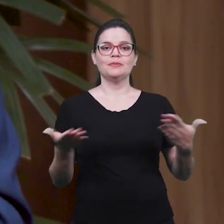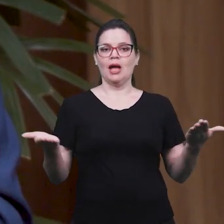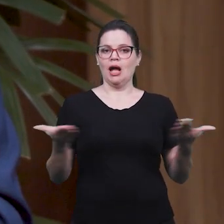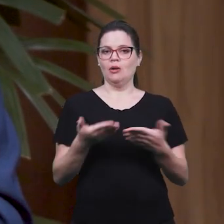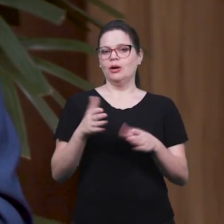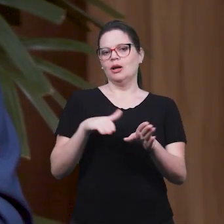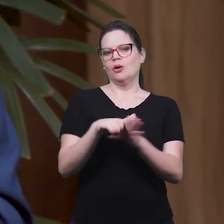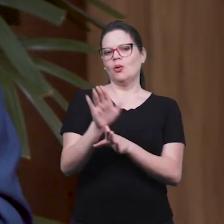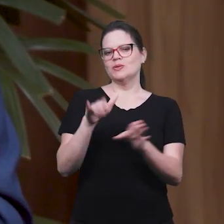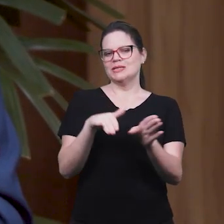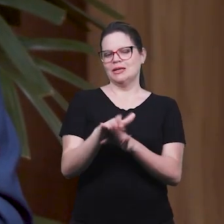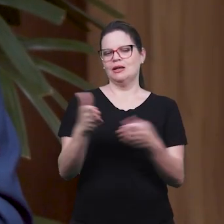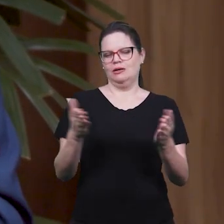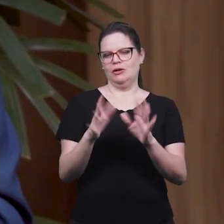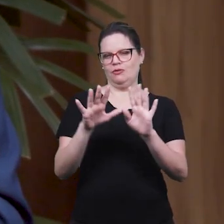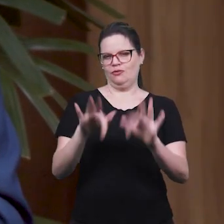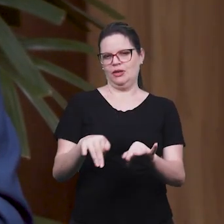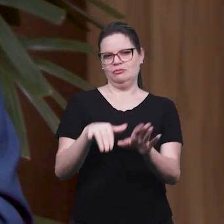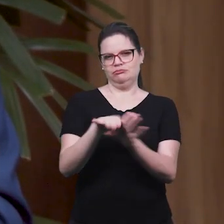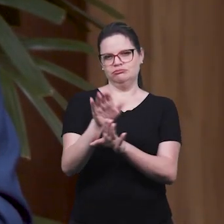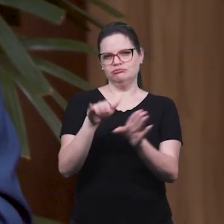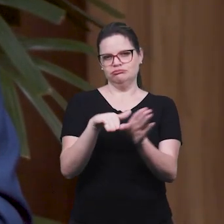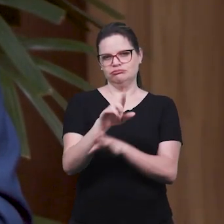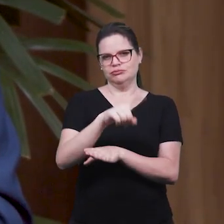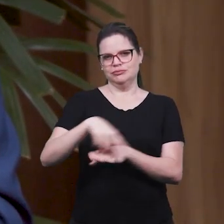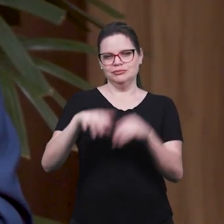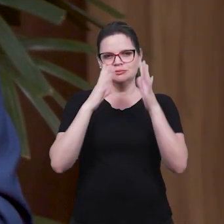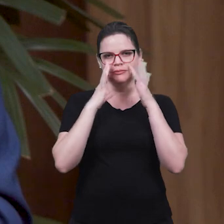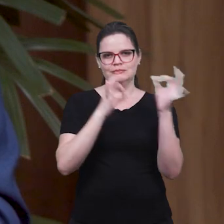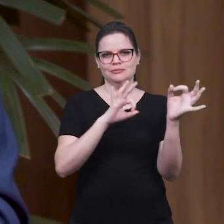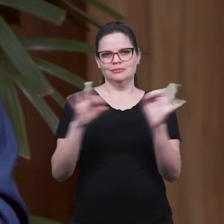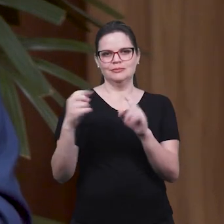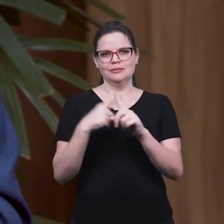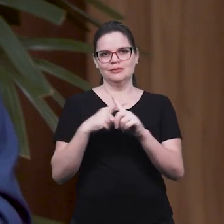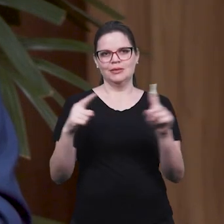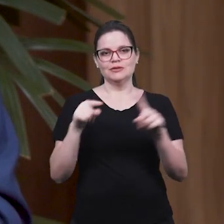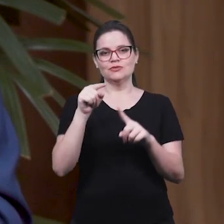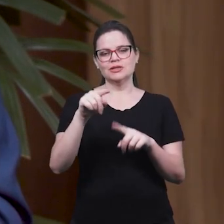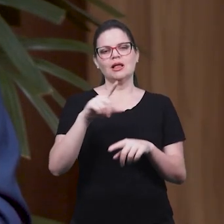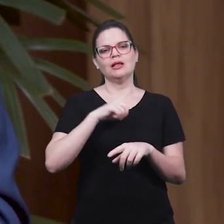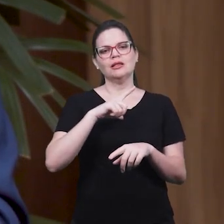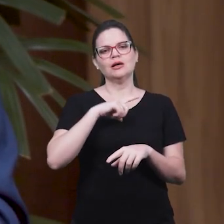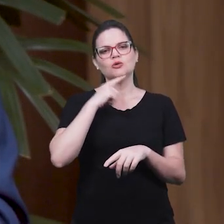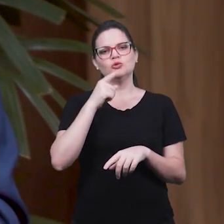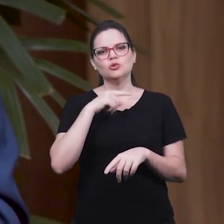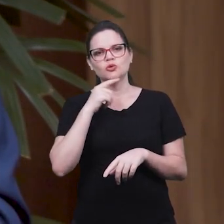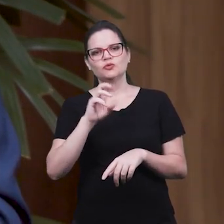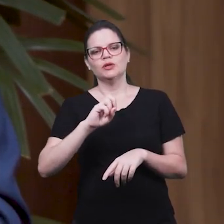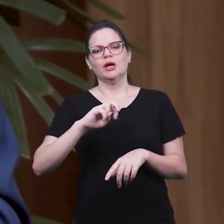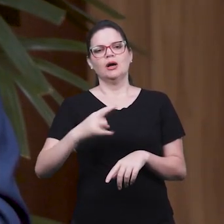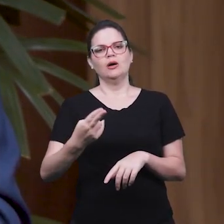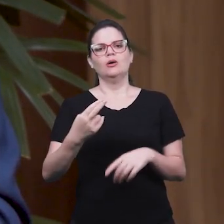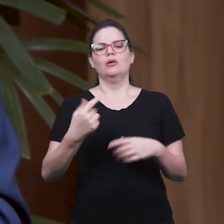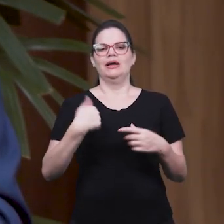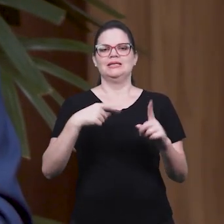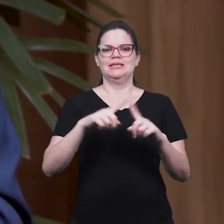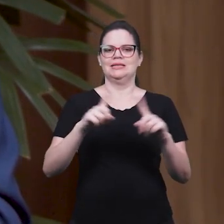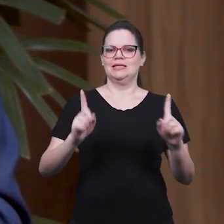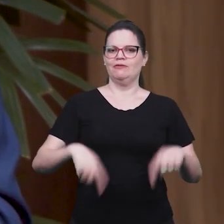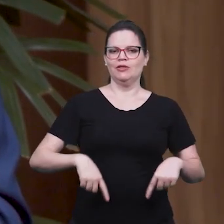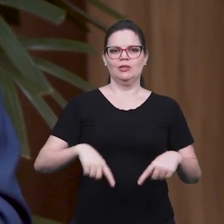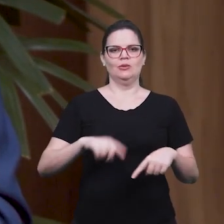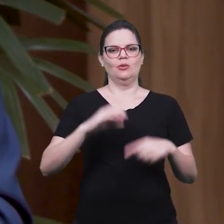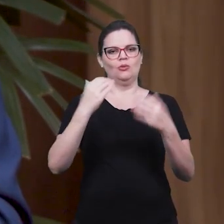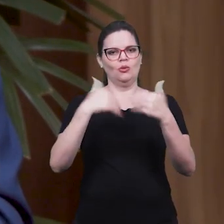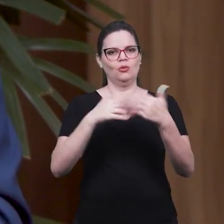seus conselhos, né, as suas considerações finais, né, especialmente, né, para que alguém que esteja nos assistindo seja eventualmente